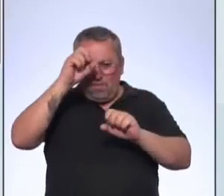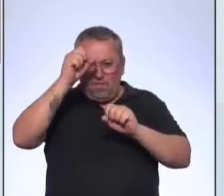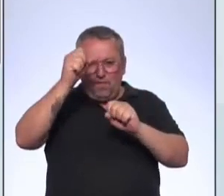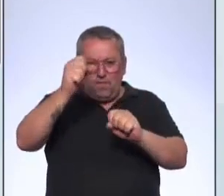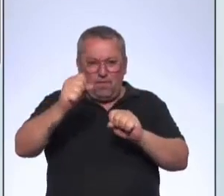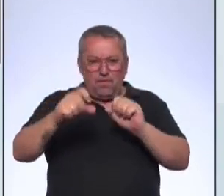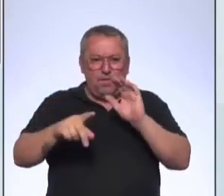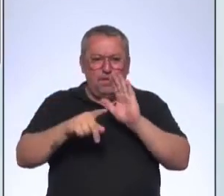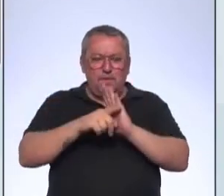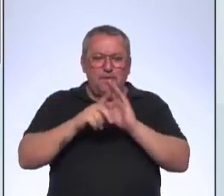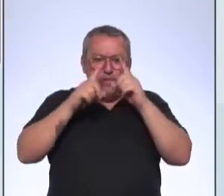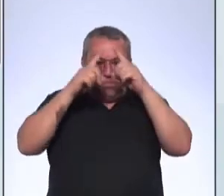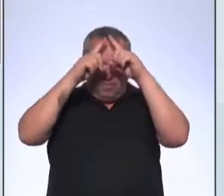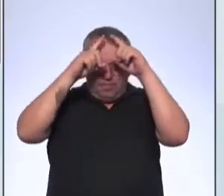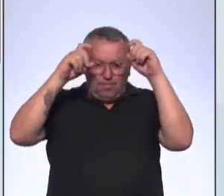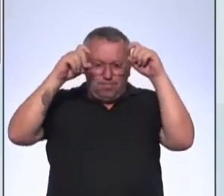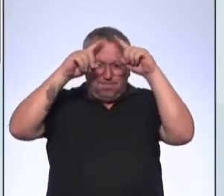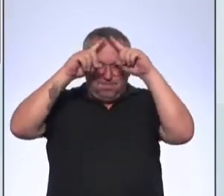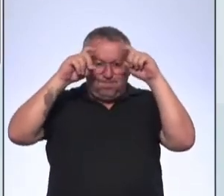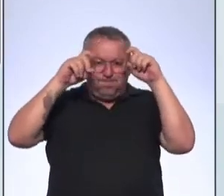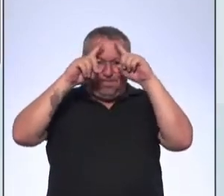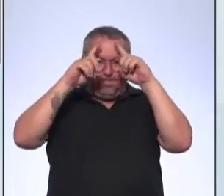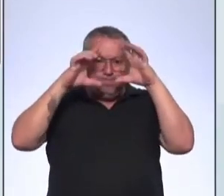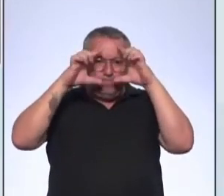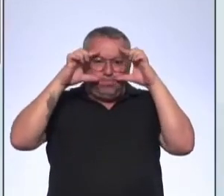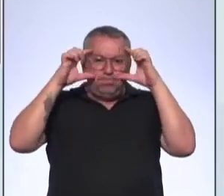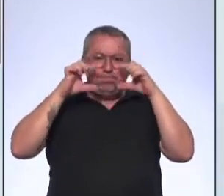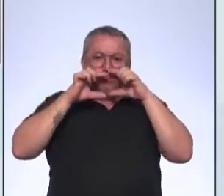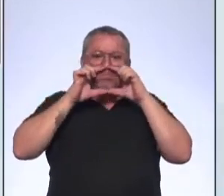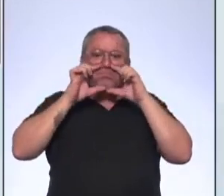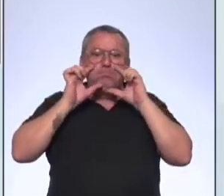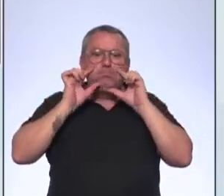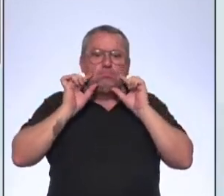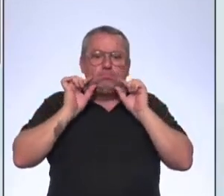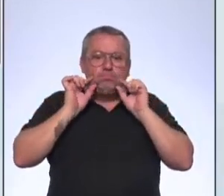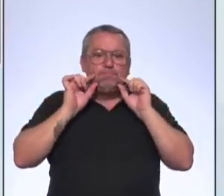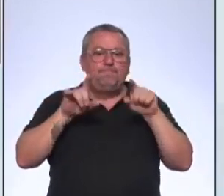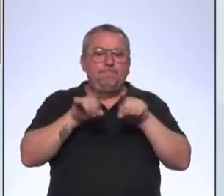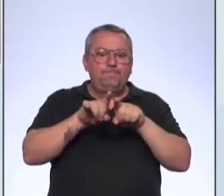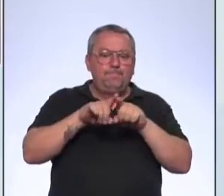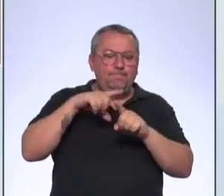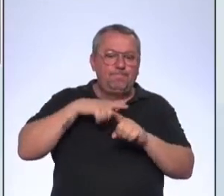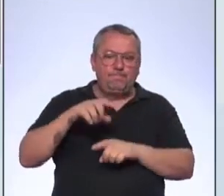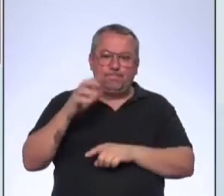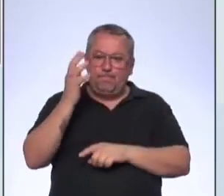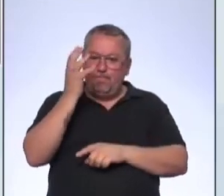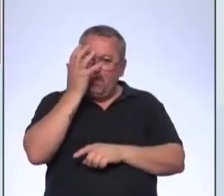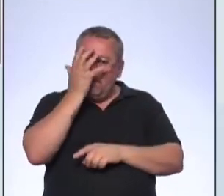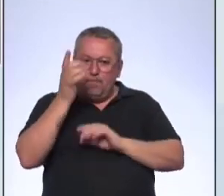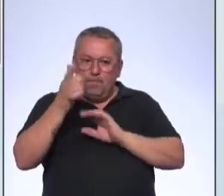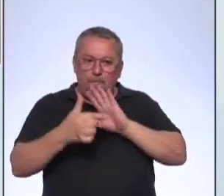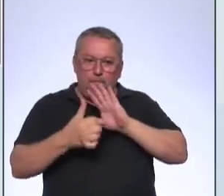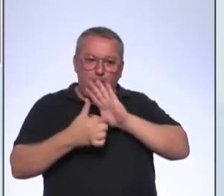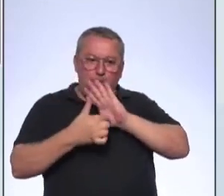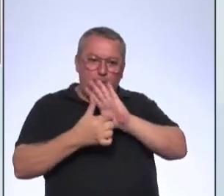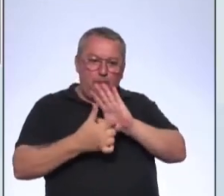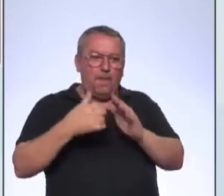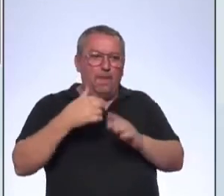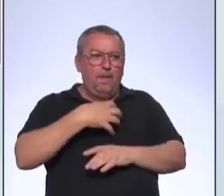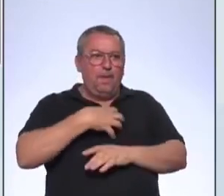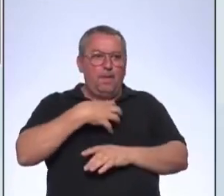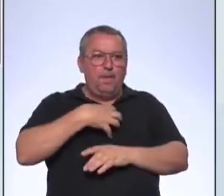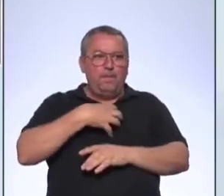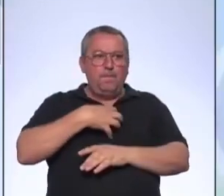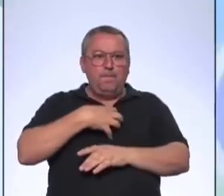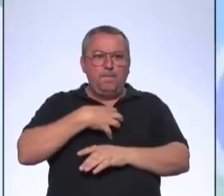nas feições da máscara. Tá? Existem máscaras que elas trazem aspectos